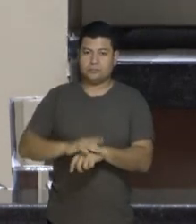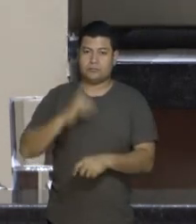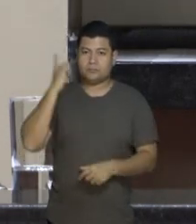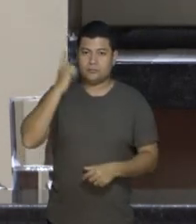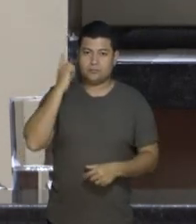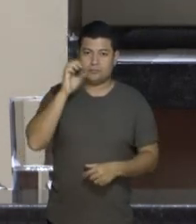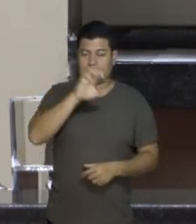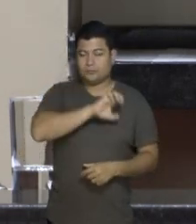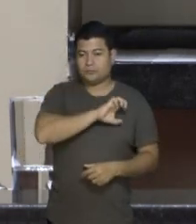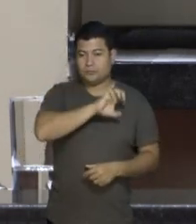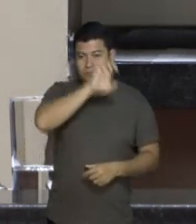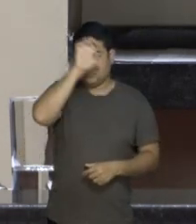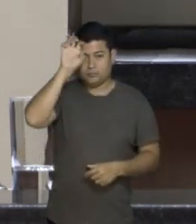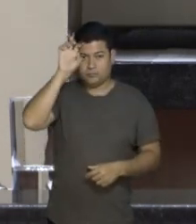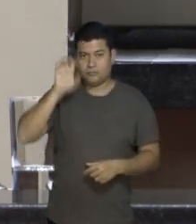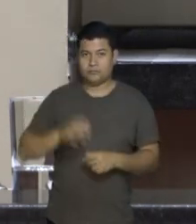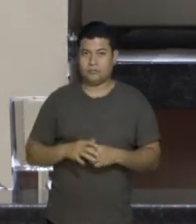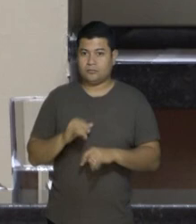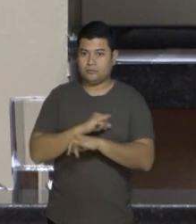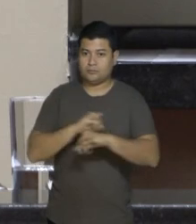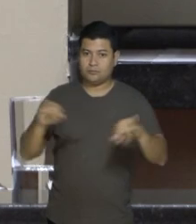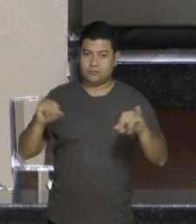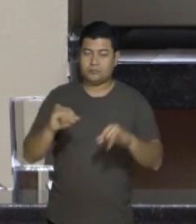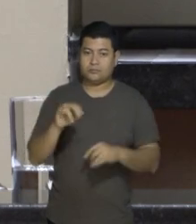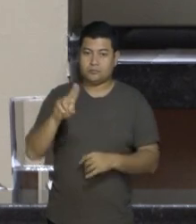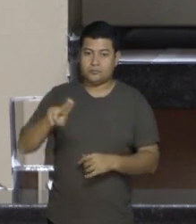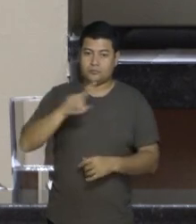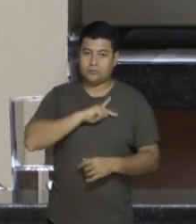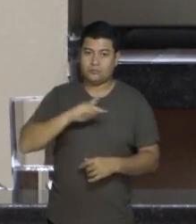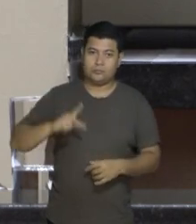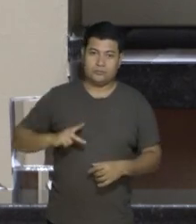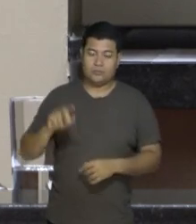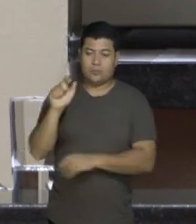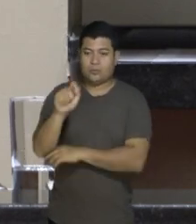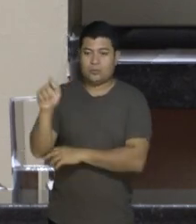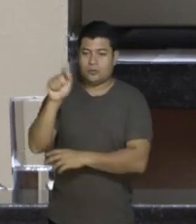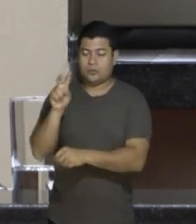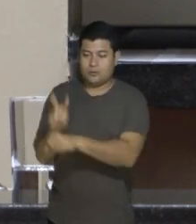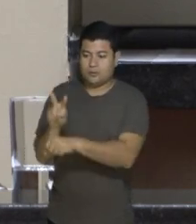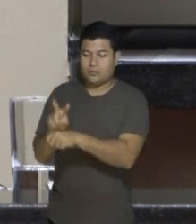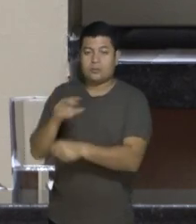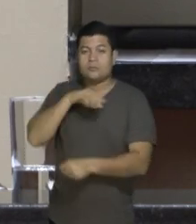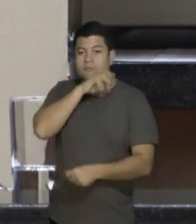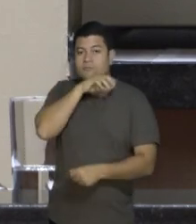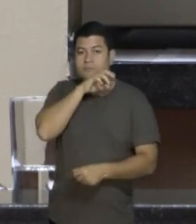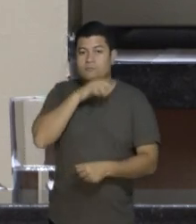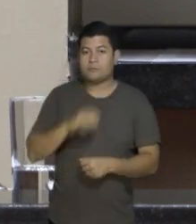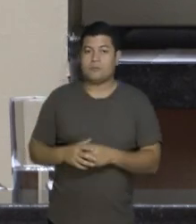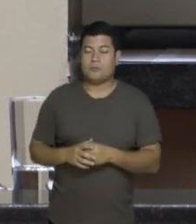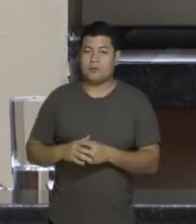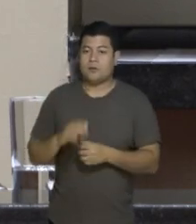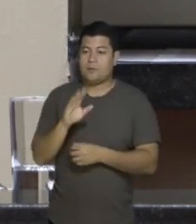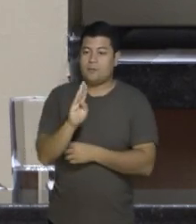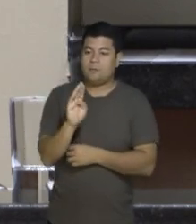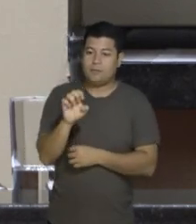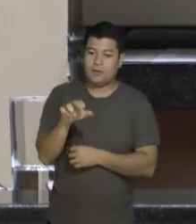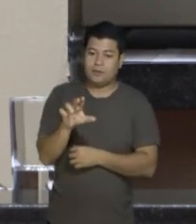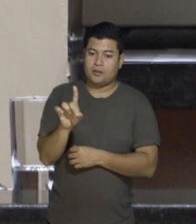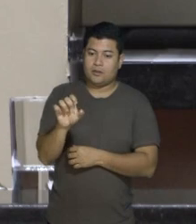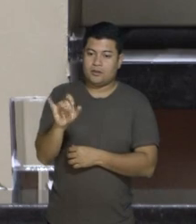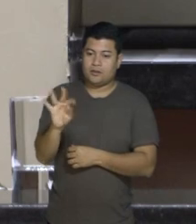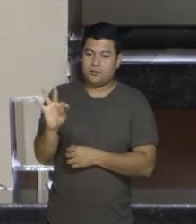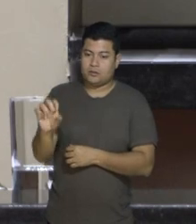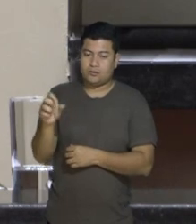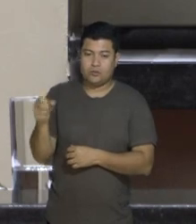Egídio. Declara de utilidade pública a Associação Protetora de Animais de Benedito Novo, Santa Catarina, APABEM, e altera